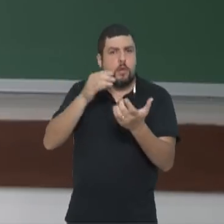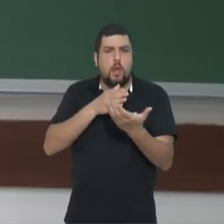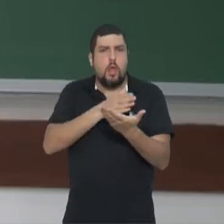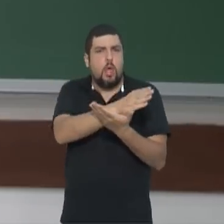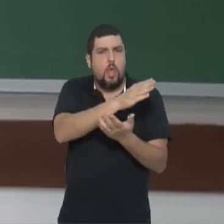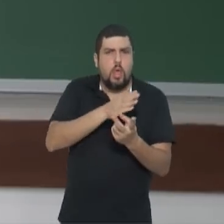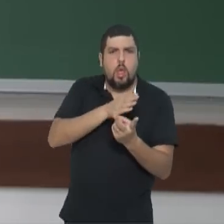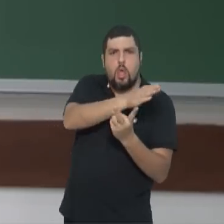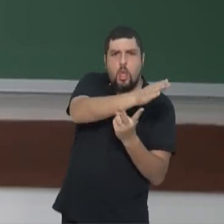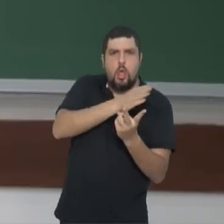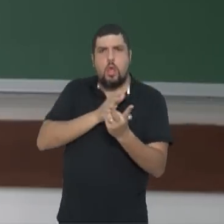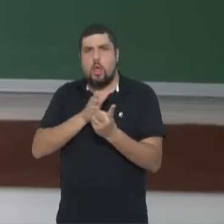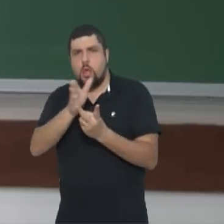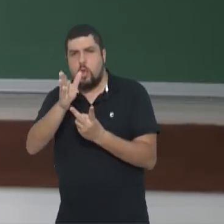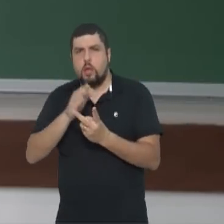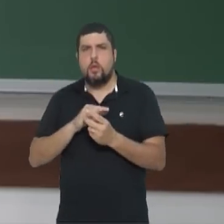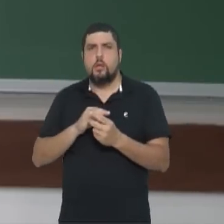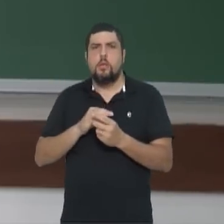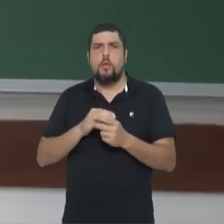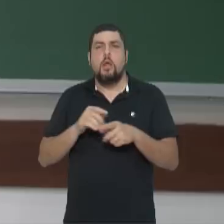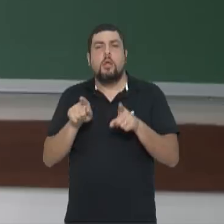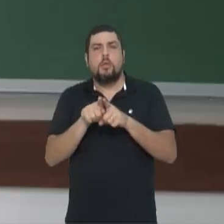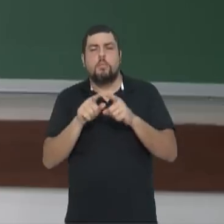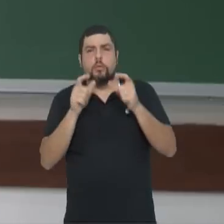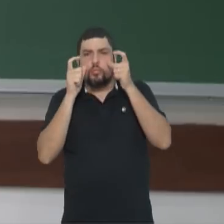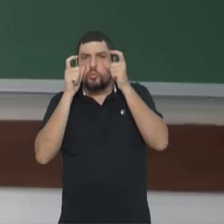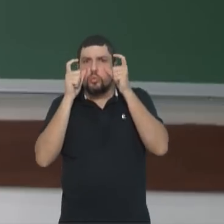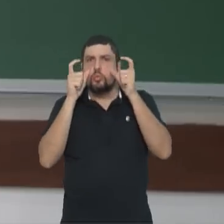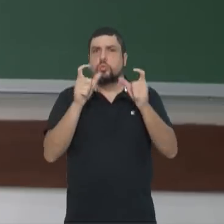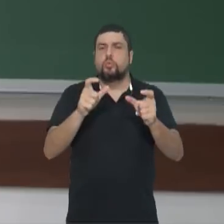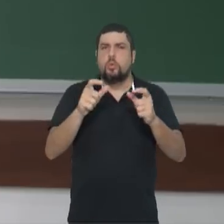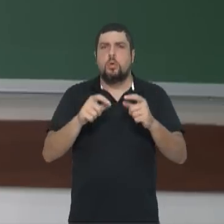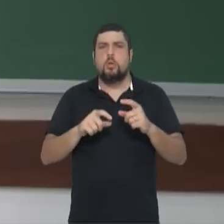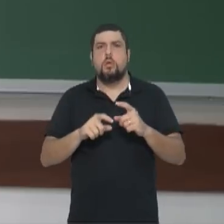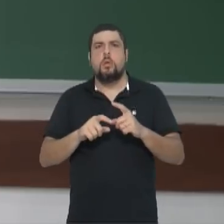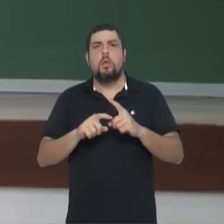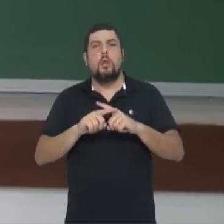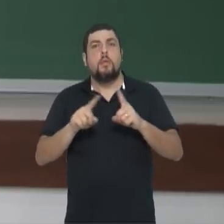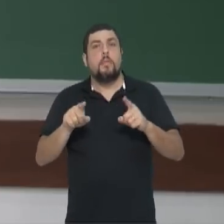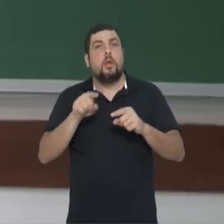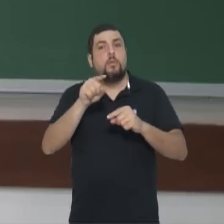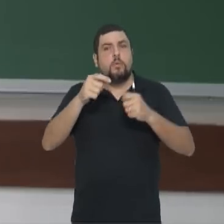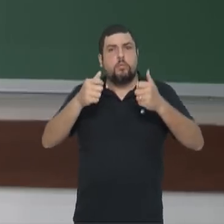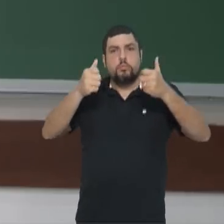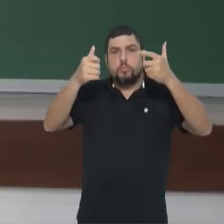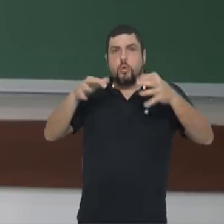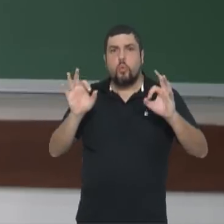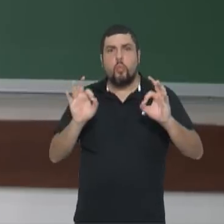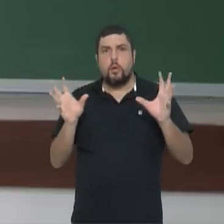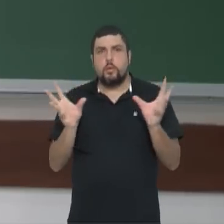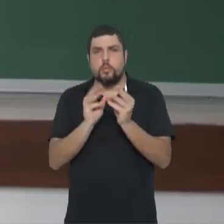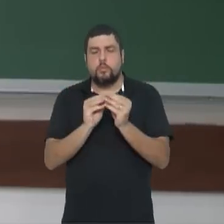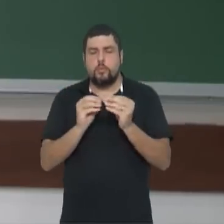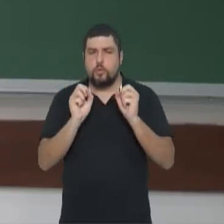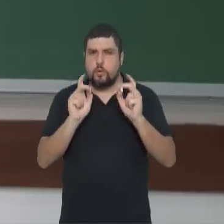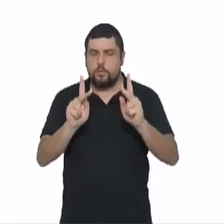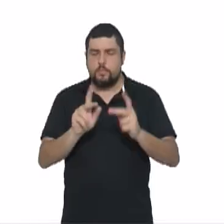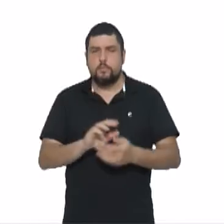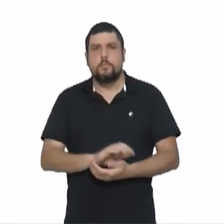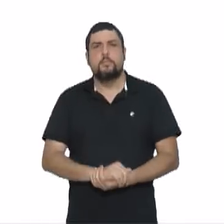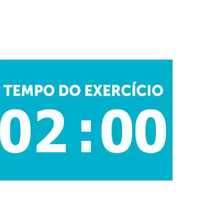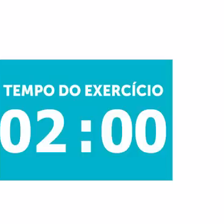tenha informações para chamar a atenção do seu leitor, mas que você não dê spoiler demais, ok? Então vamos lá.